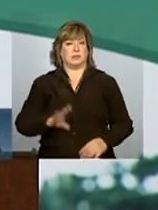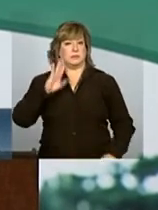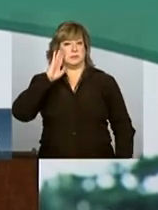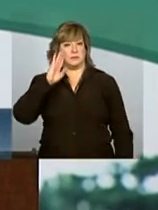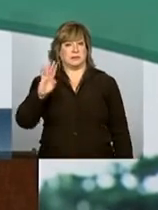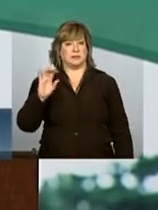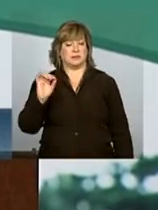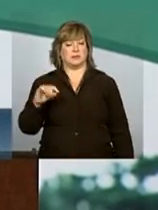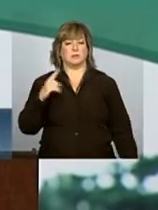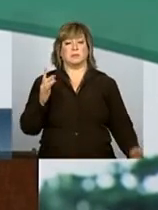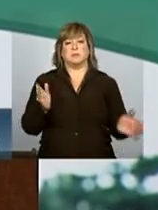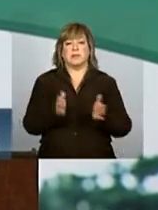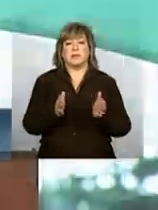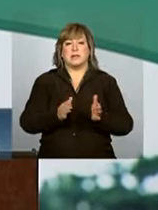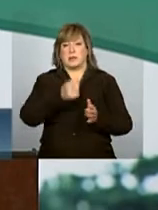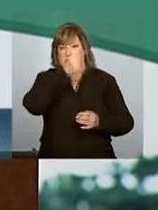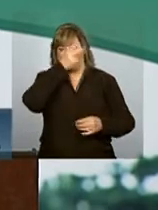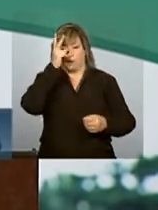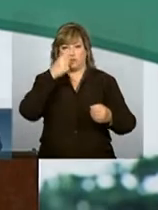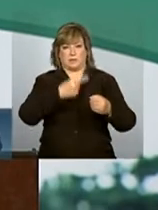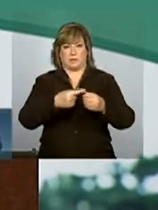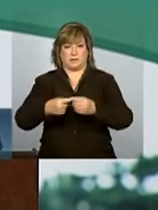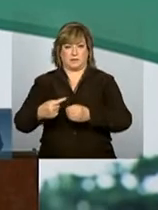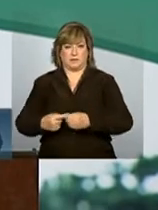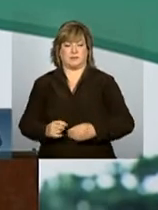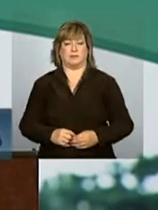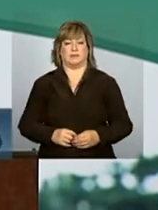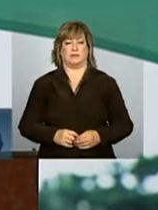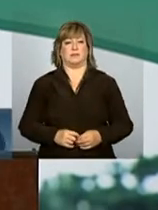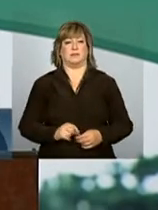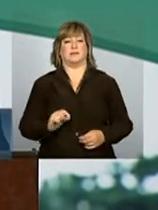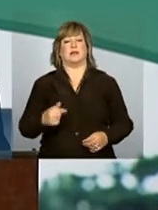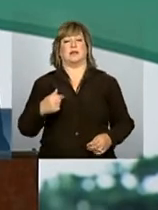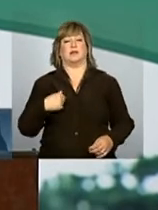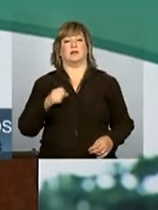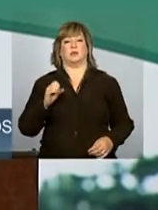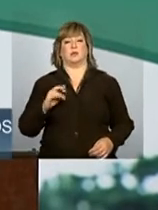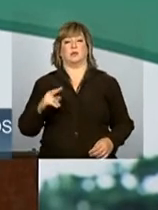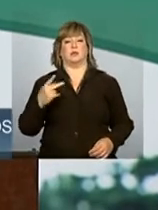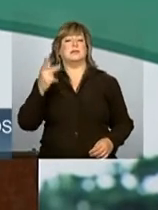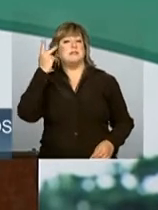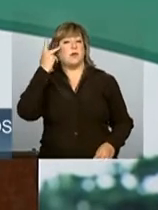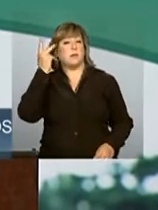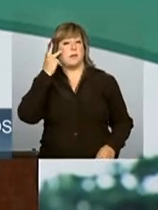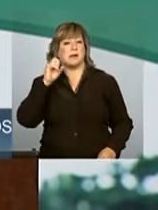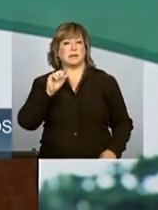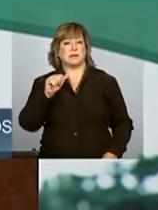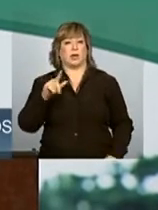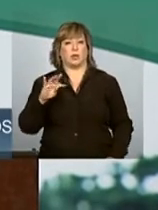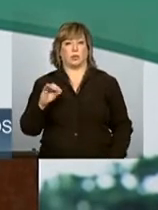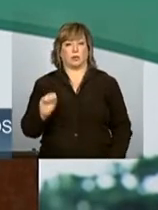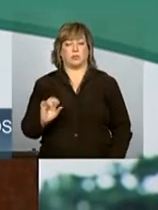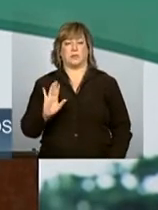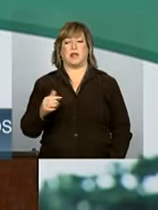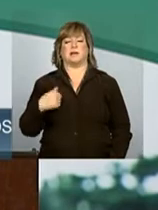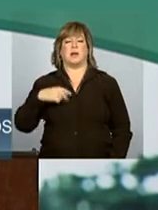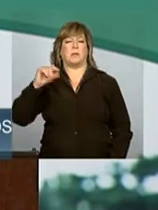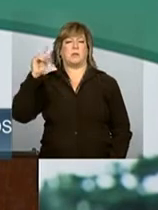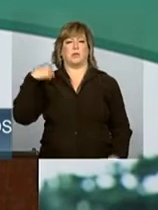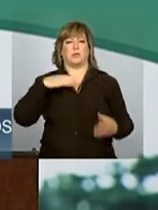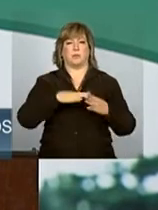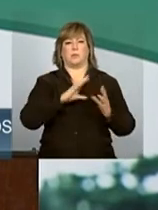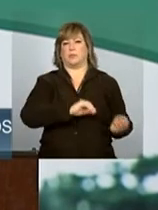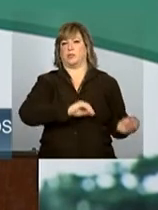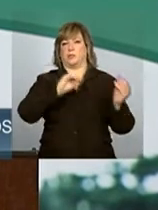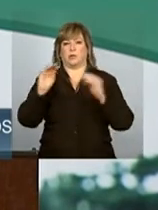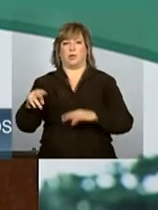sobretudo os pequenos municípios. Sou de Salto, São Paulo, mas há muito me mudei para Nova